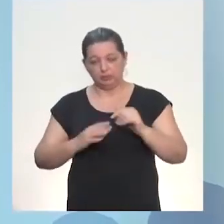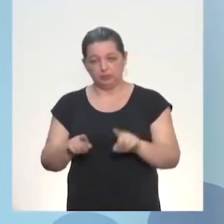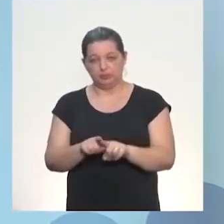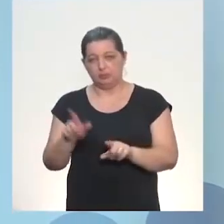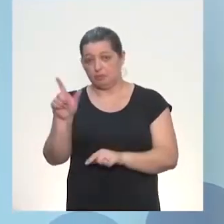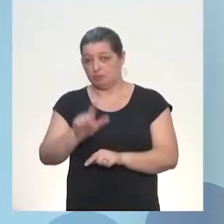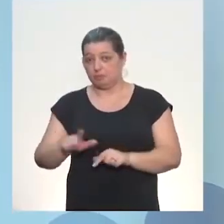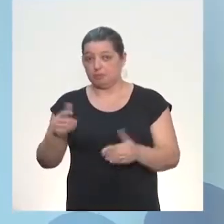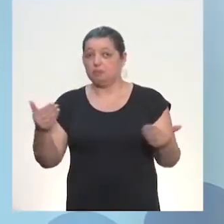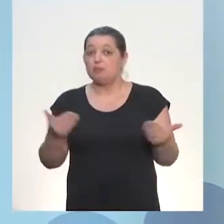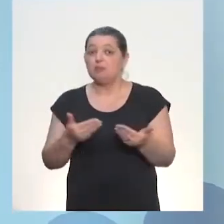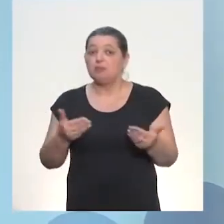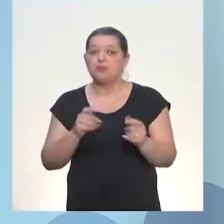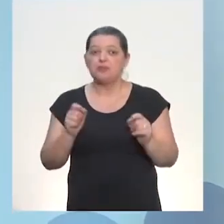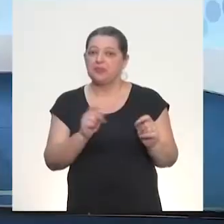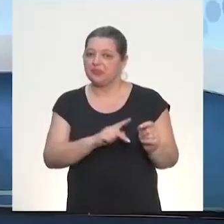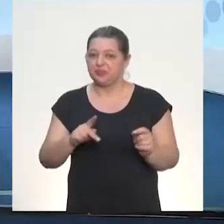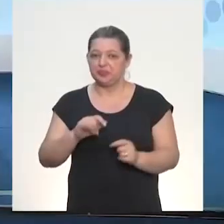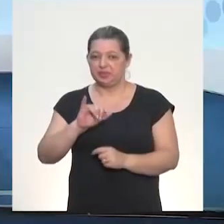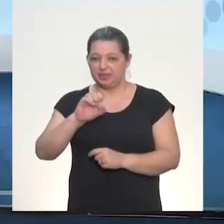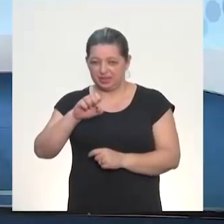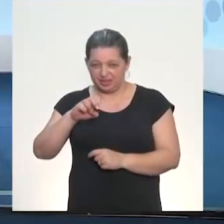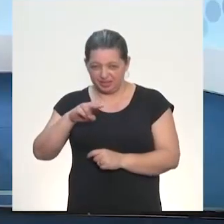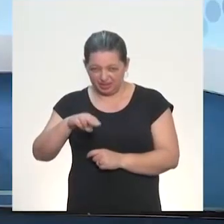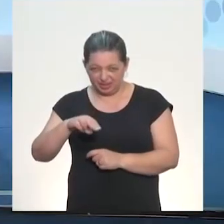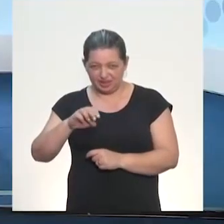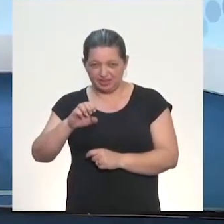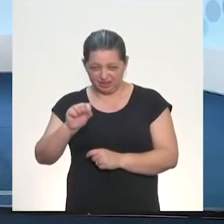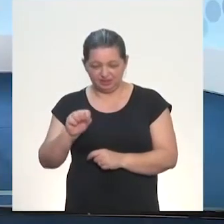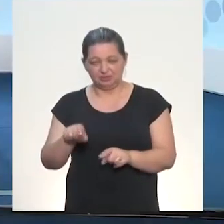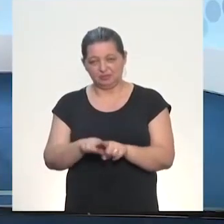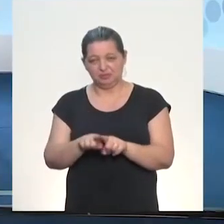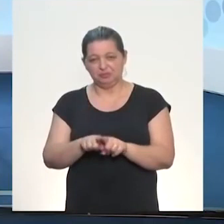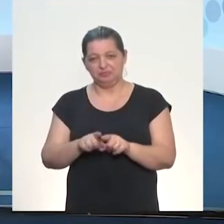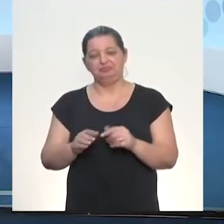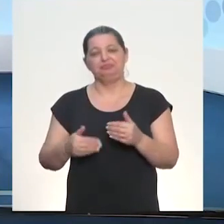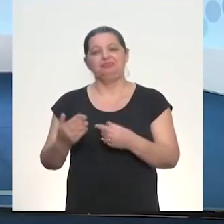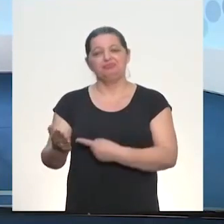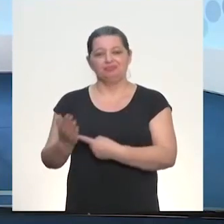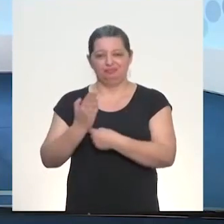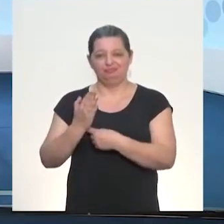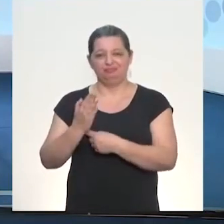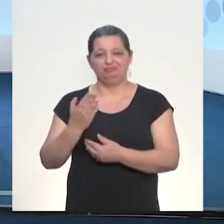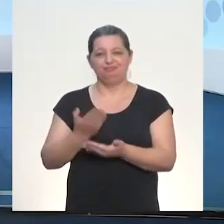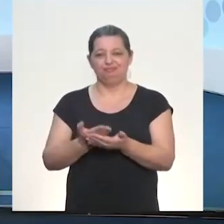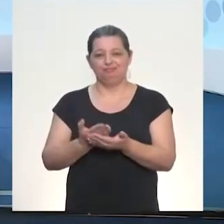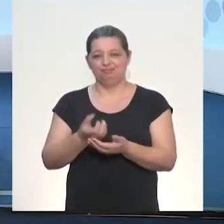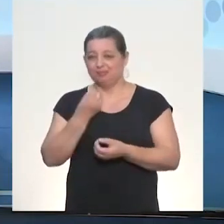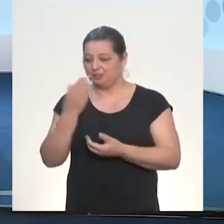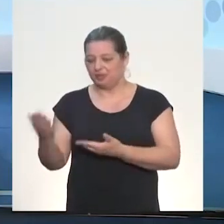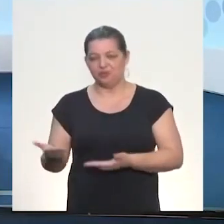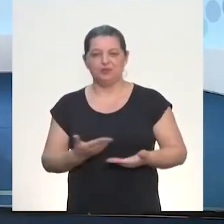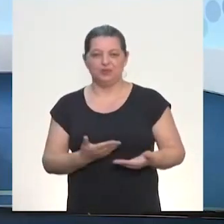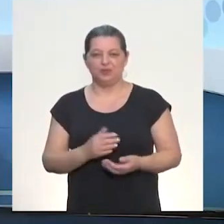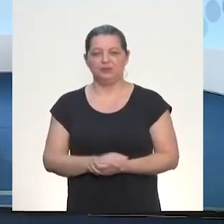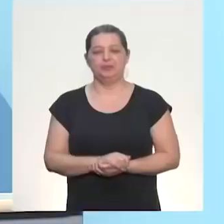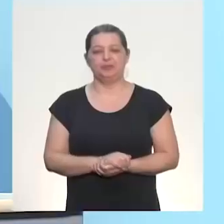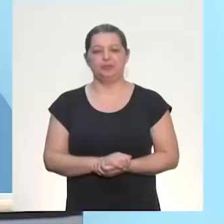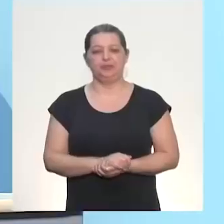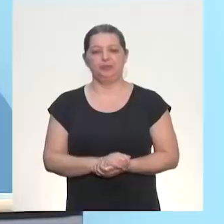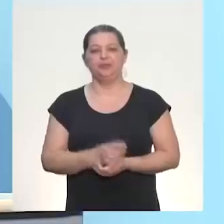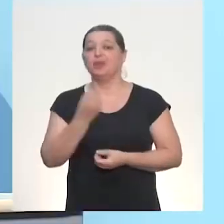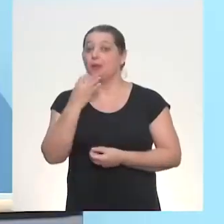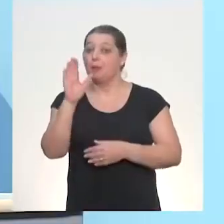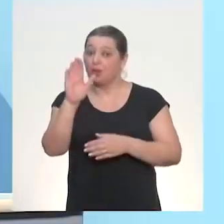hoje eu conto com a presença da professora Inês, para me ajudar aí no decorrer da aula, nas atividades, né, professora Inês? Bem-vinda. Obrigada, professora Roberta.